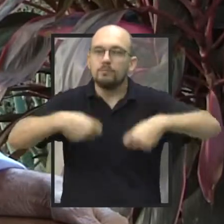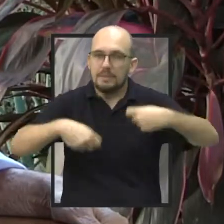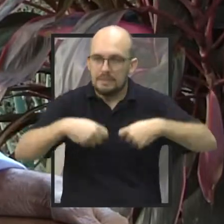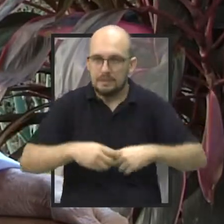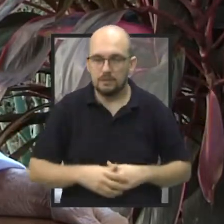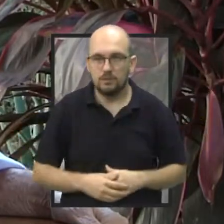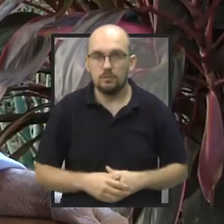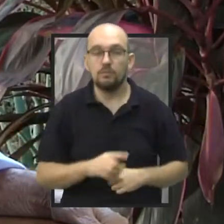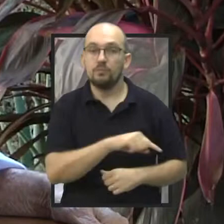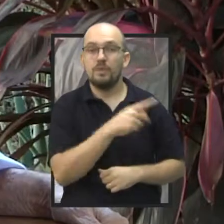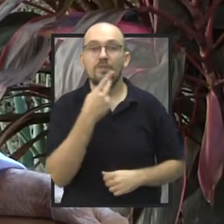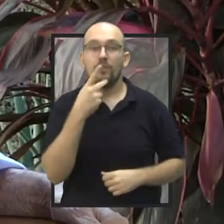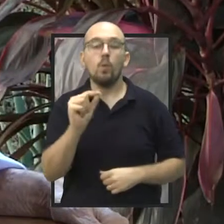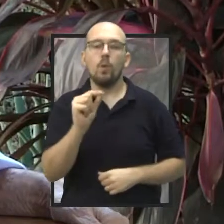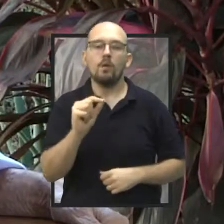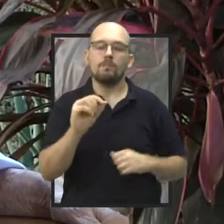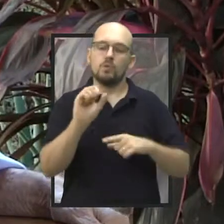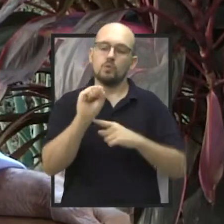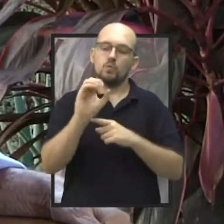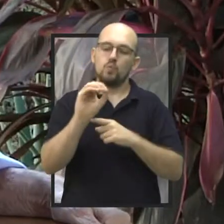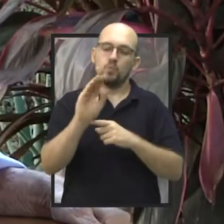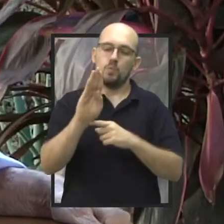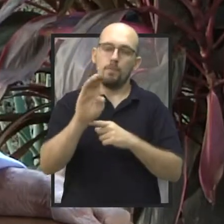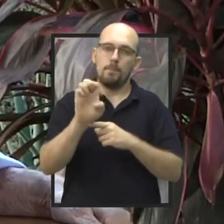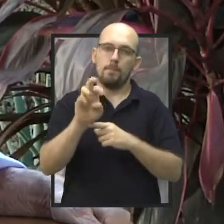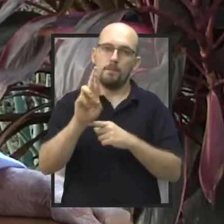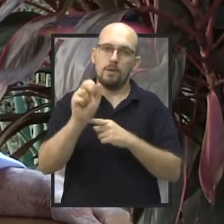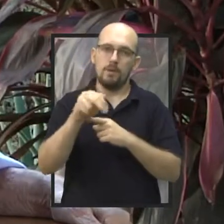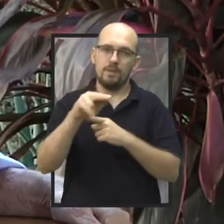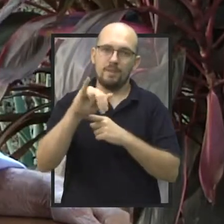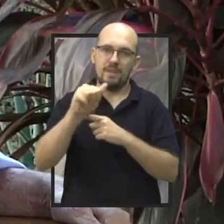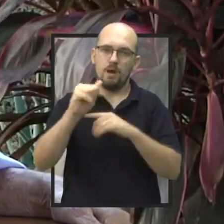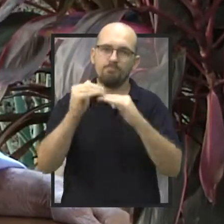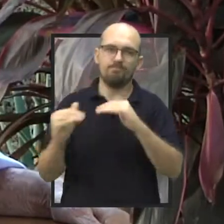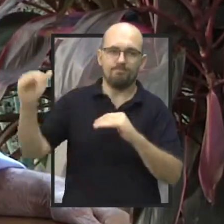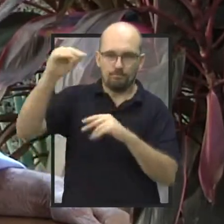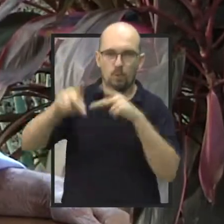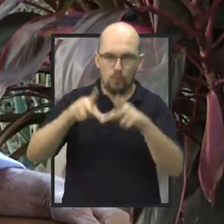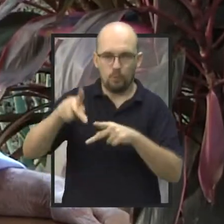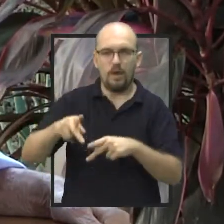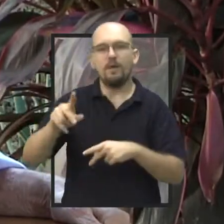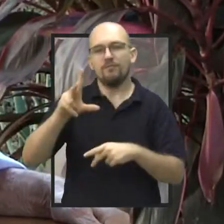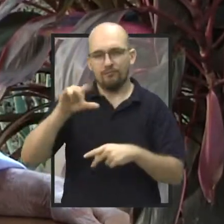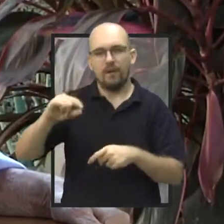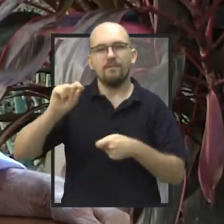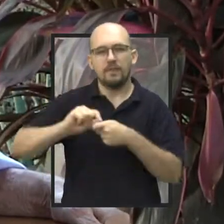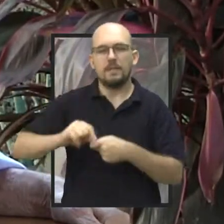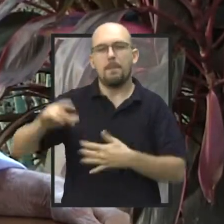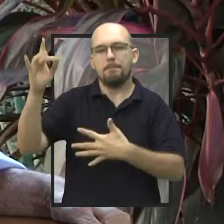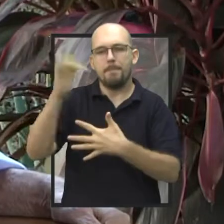a soberania popular será exercida da seguinte forma,